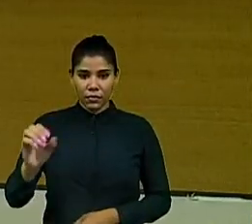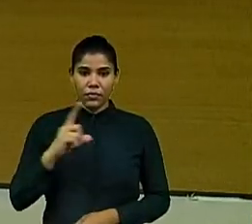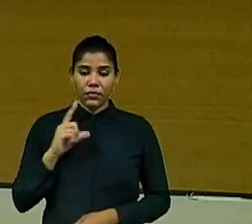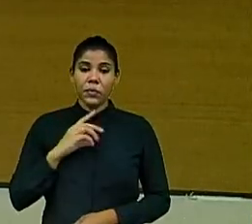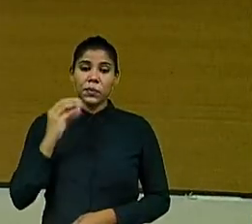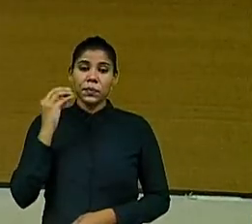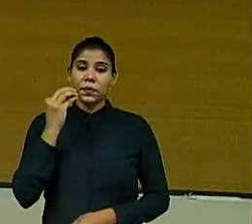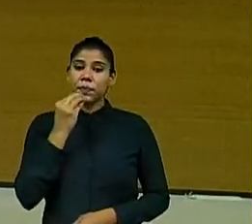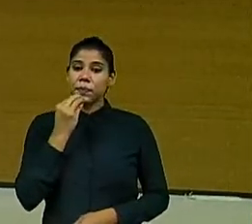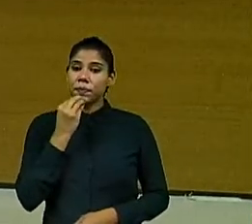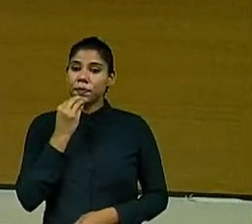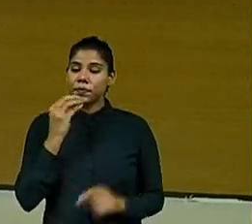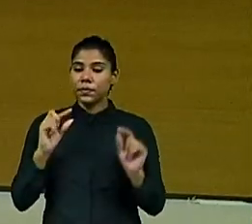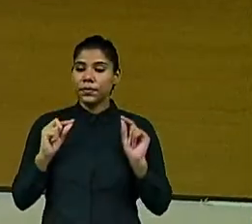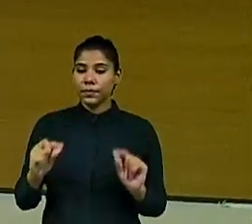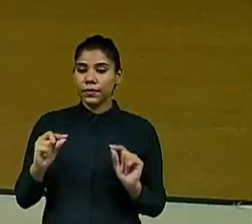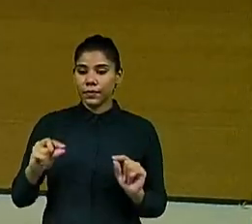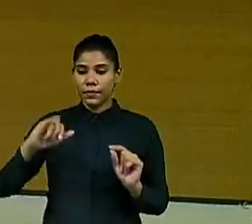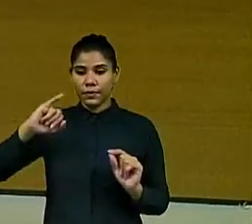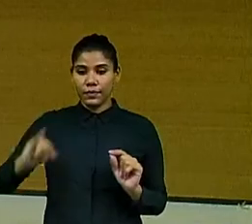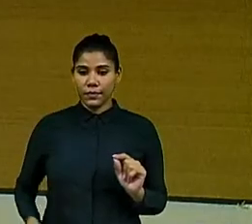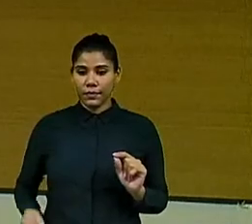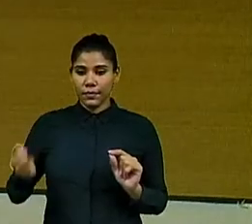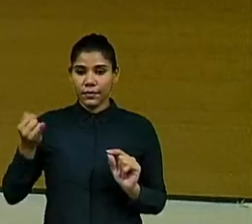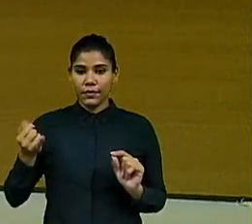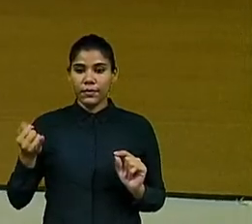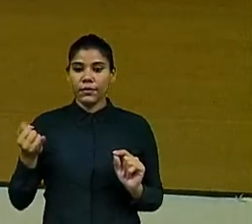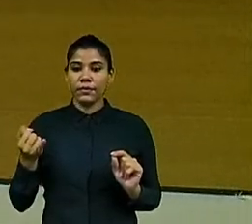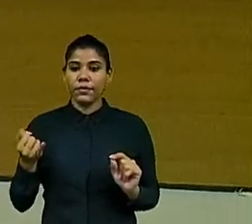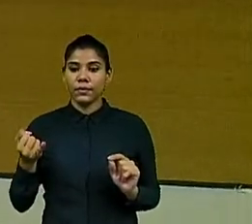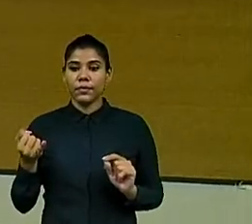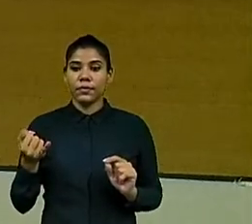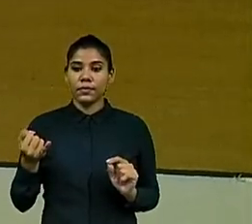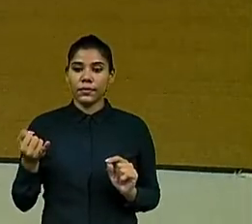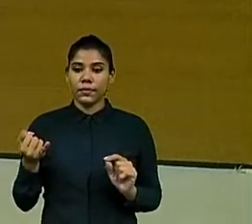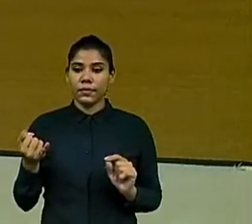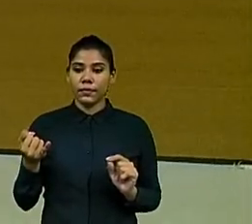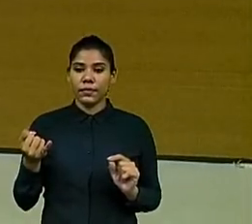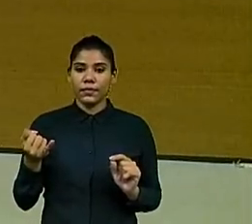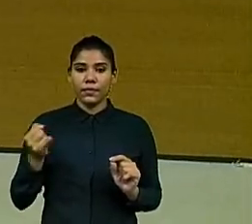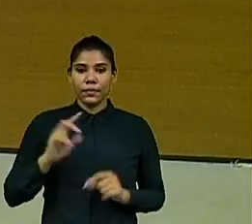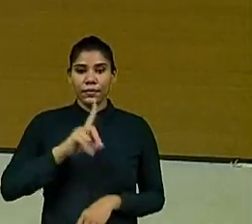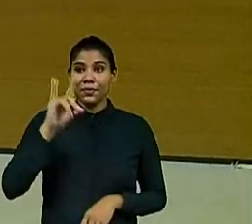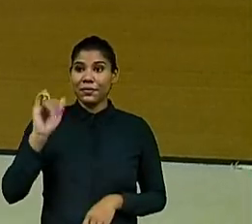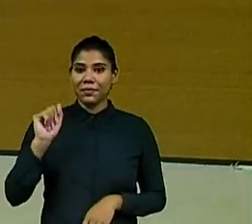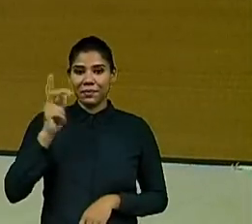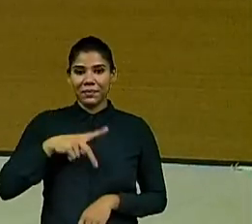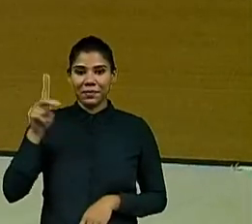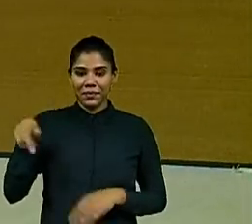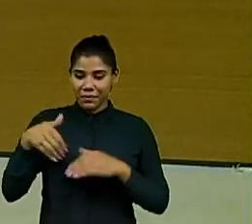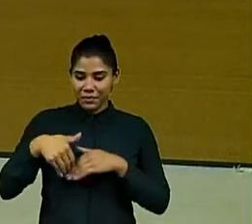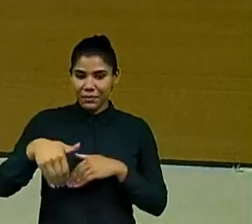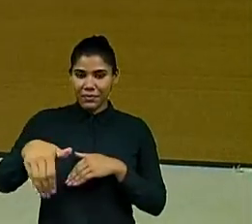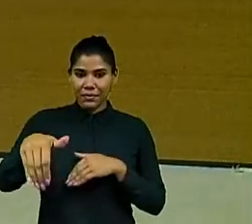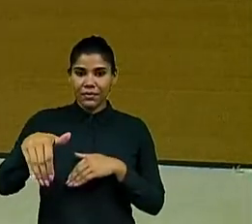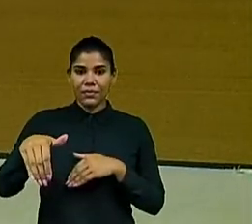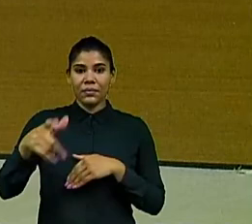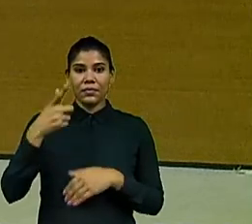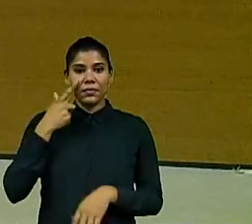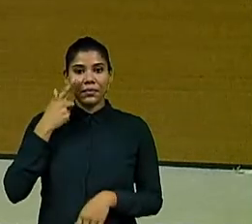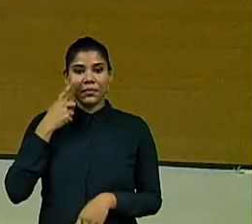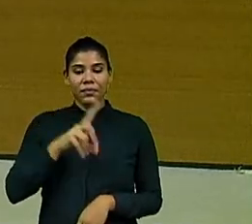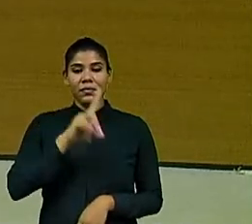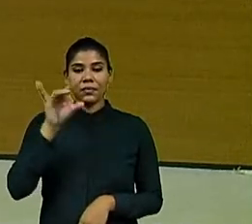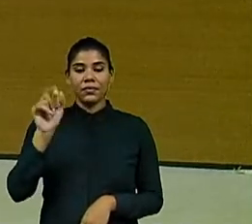oportunidade de pegar o gancho da fala né do nosso dia quem sabe em breve do dia de vocês acredita